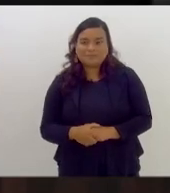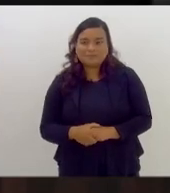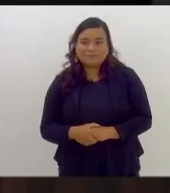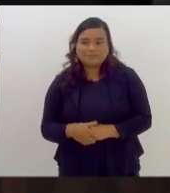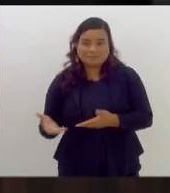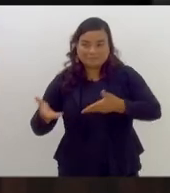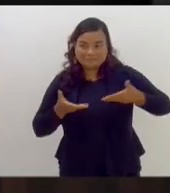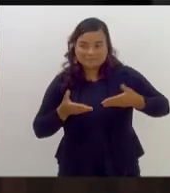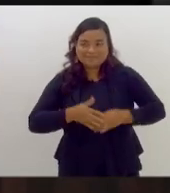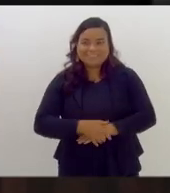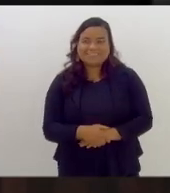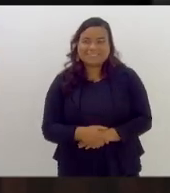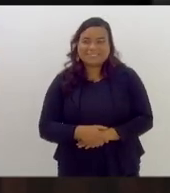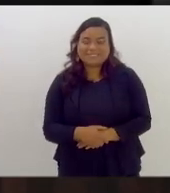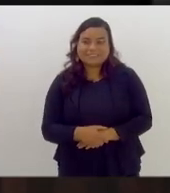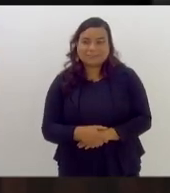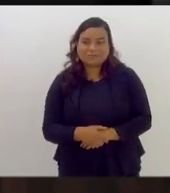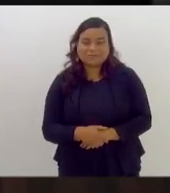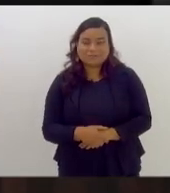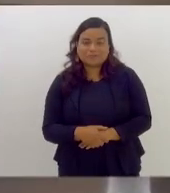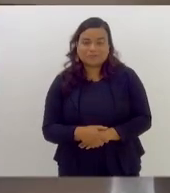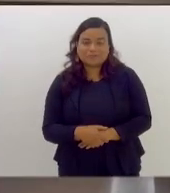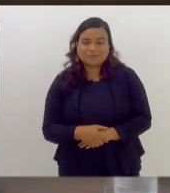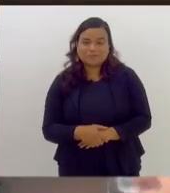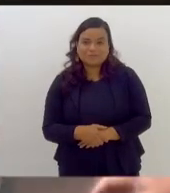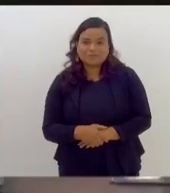Seja bem-vinda.